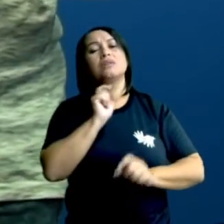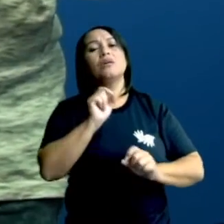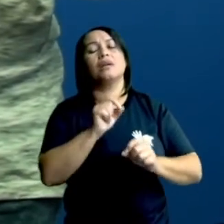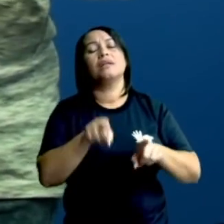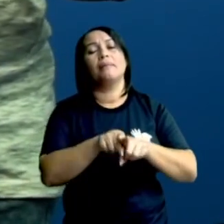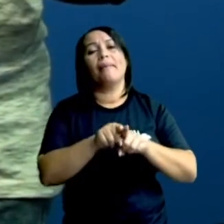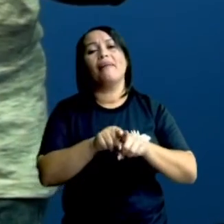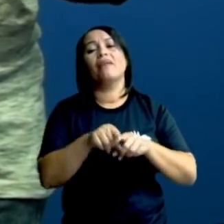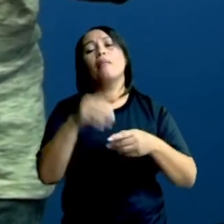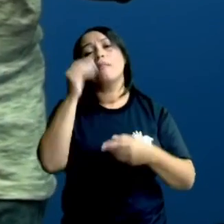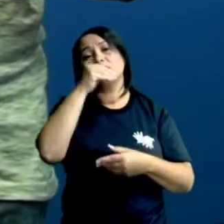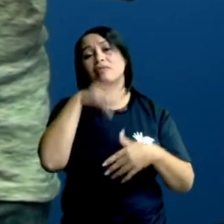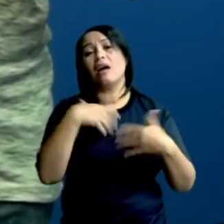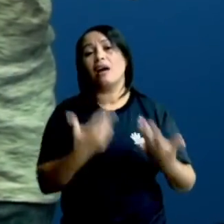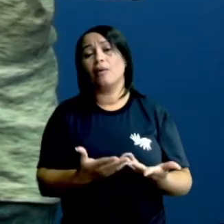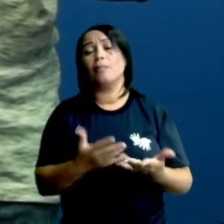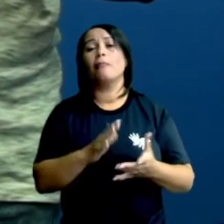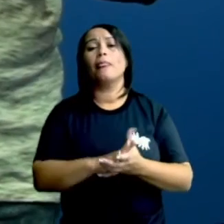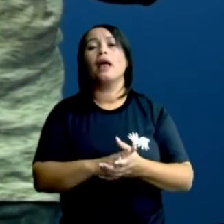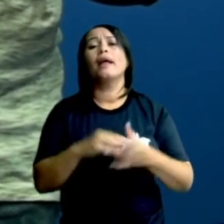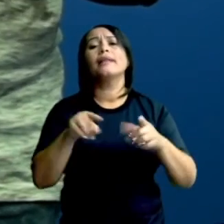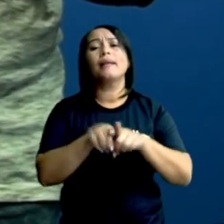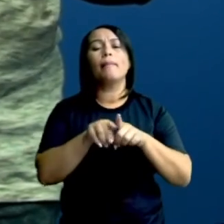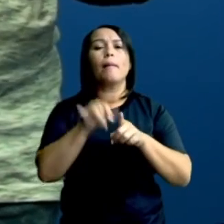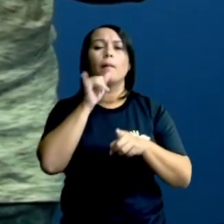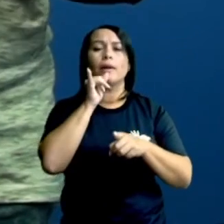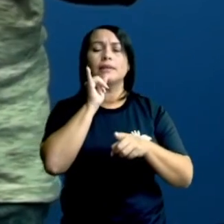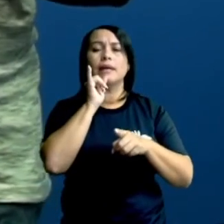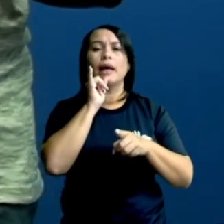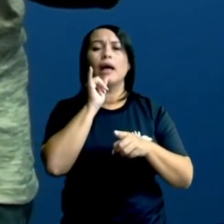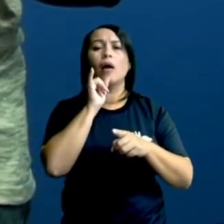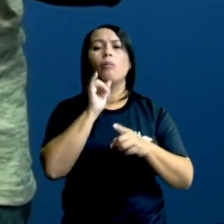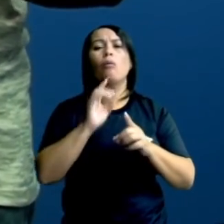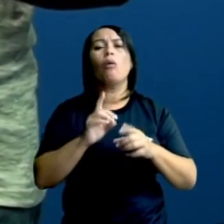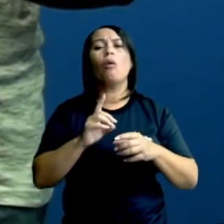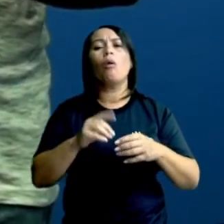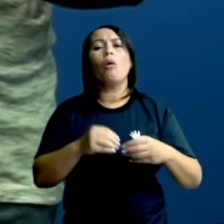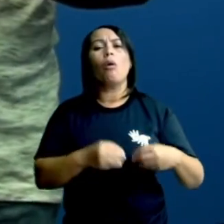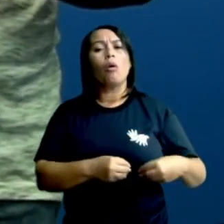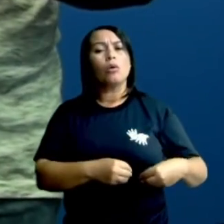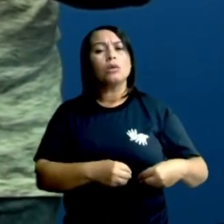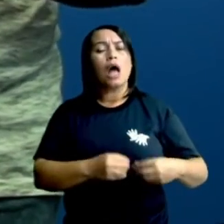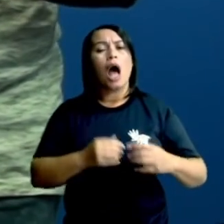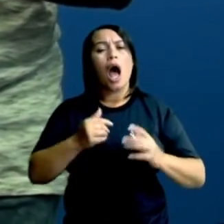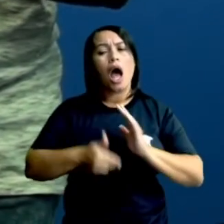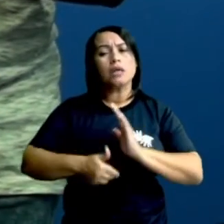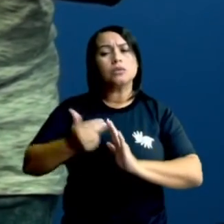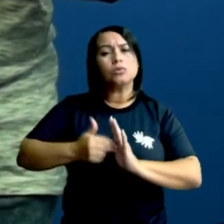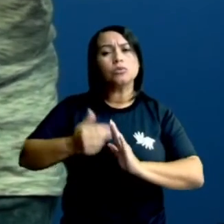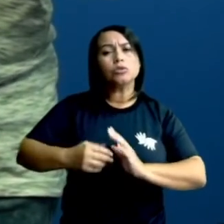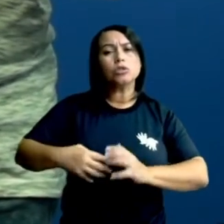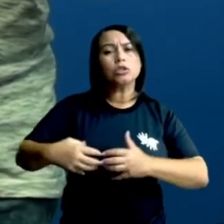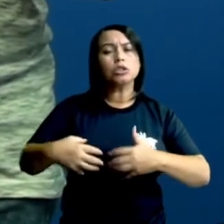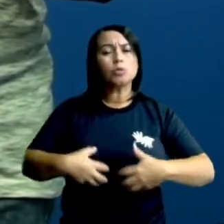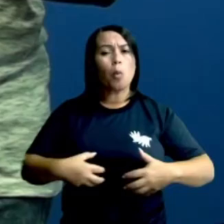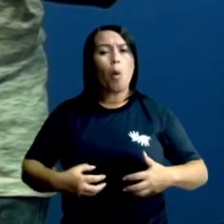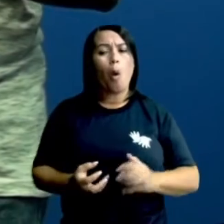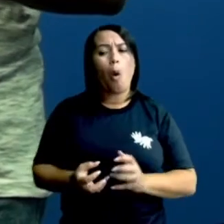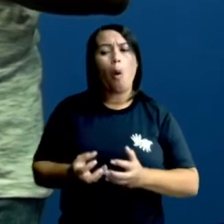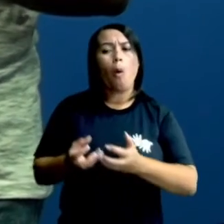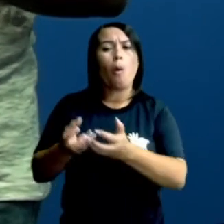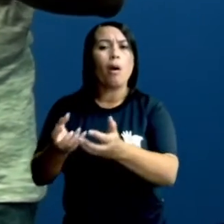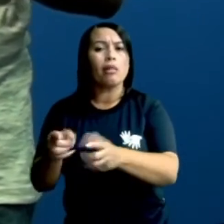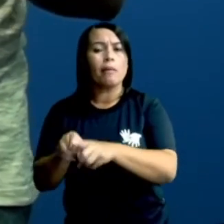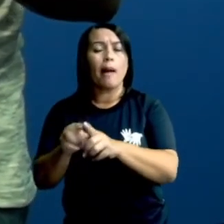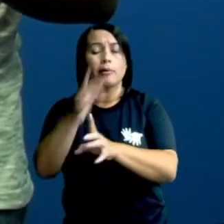de toxoplasmose na doação de órgãos, em que a pessoa recebe um órgão já de uma pessoa que estava infectada